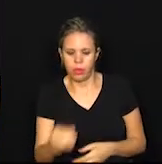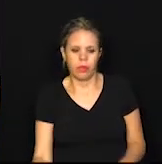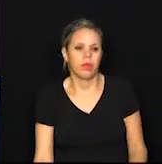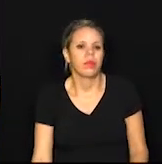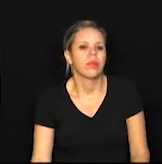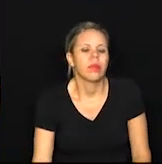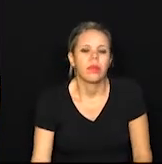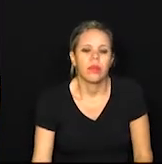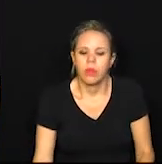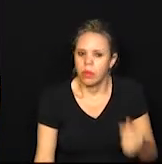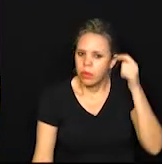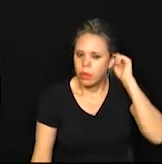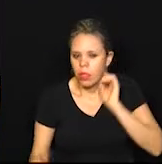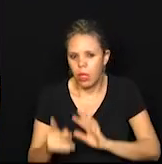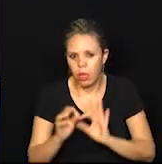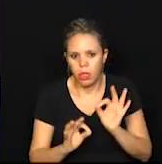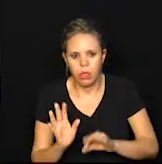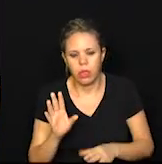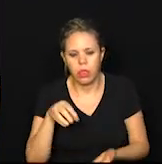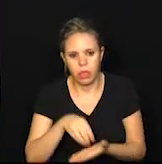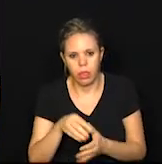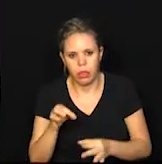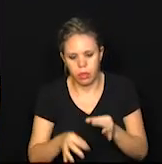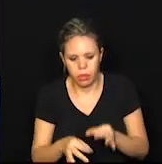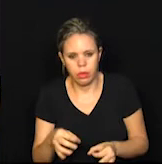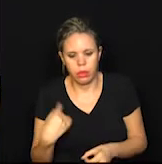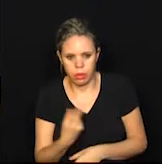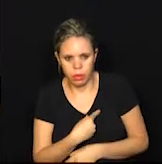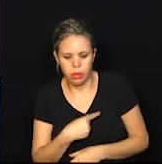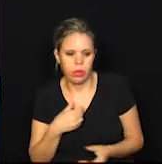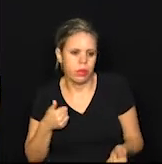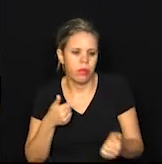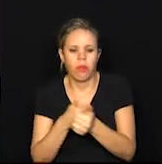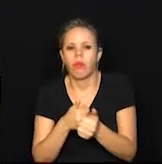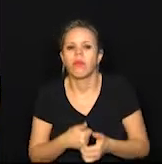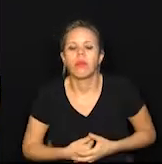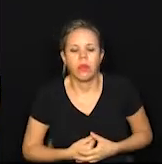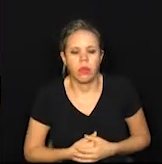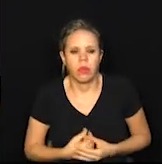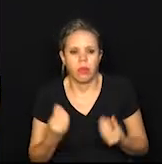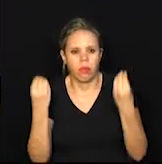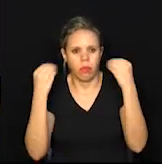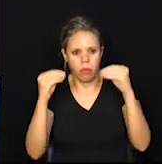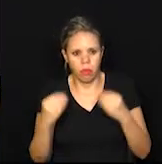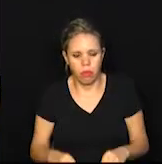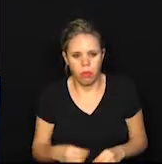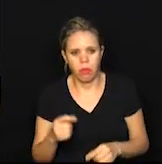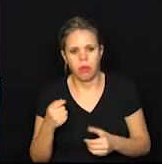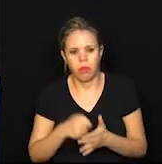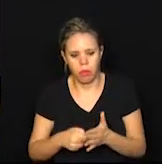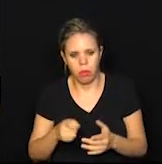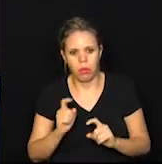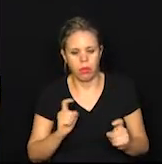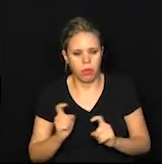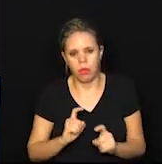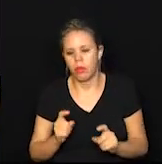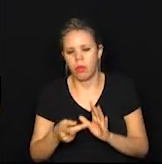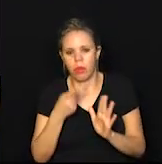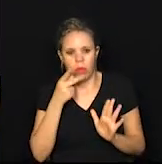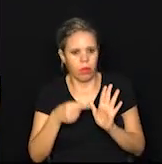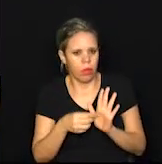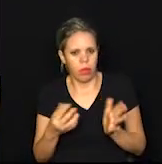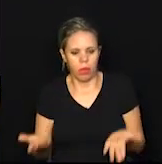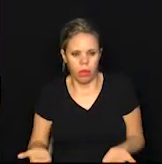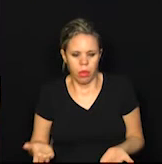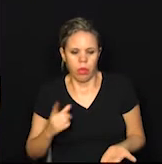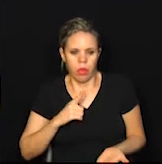Esse regulamento já está no jurídico para a gente, em breve, colocar já em pauta. Só para pontuar aqui, a